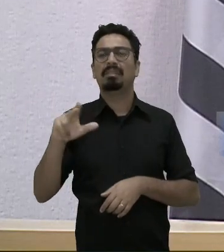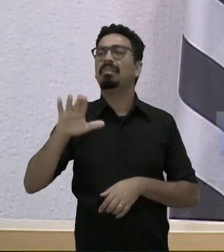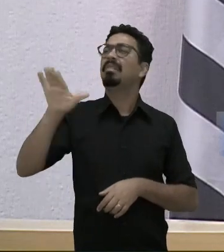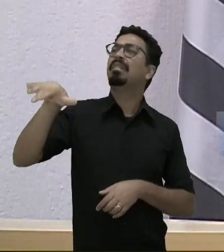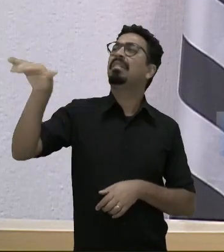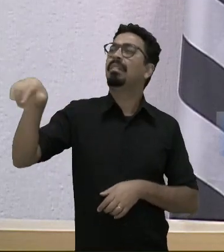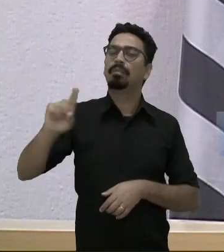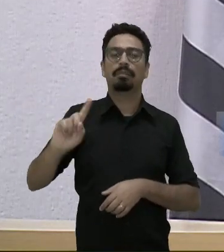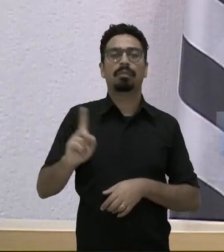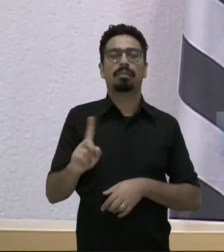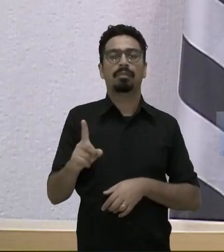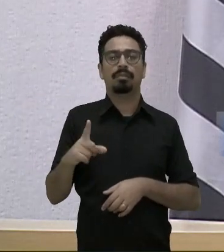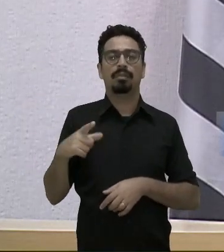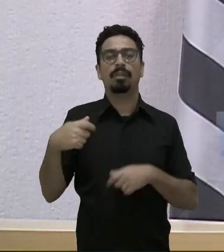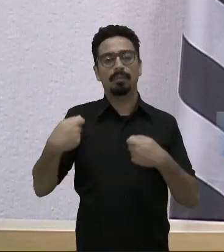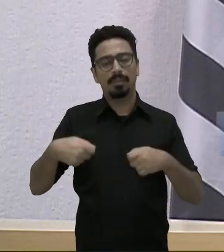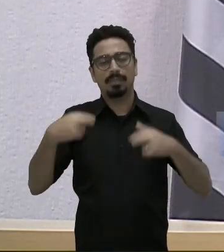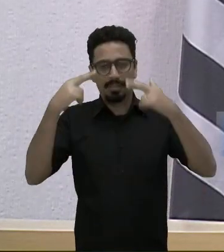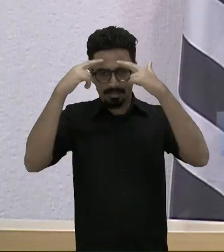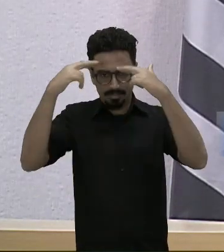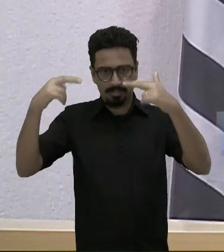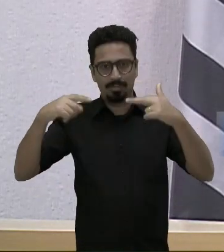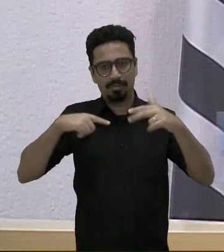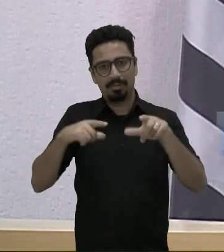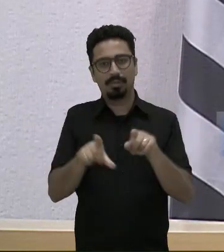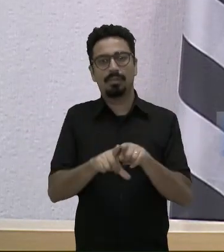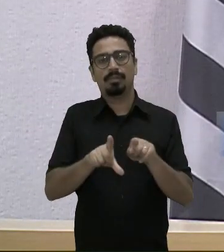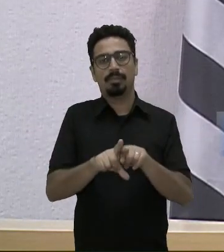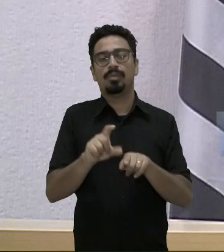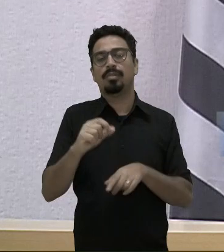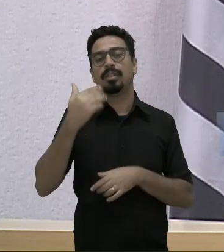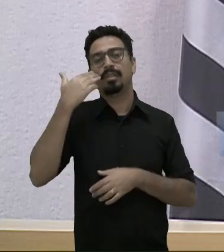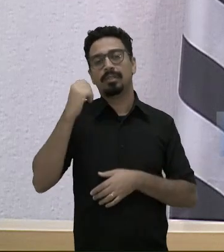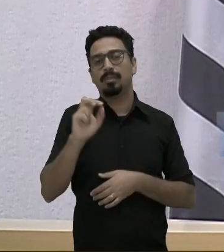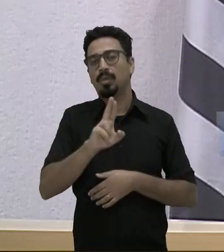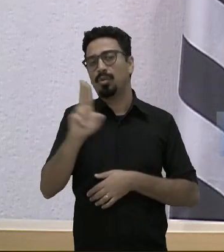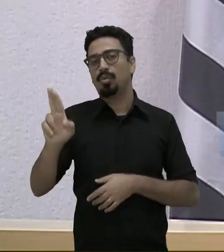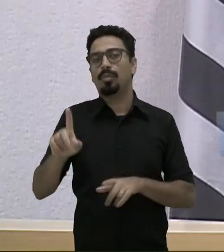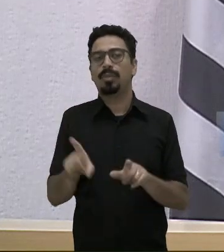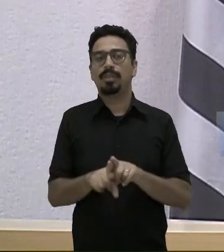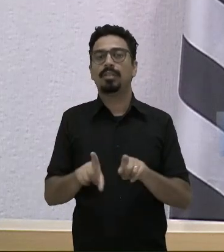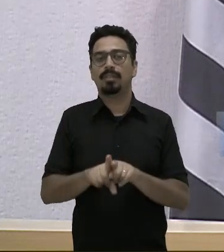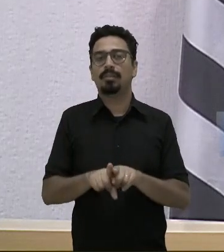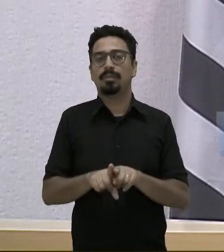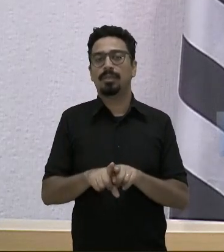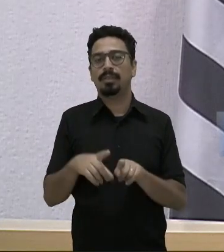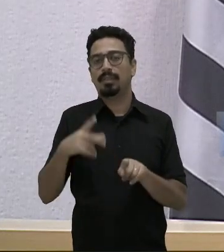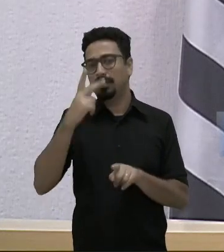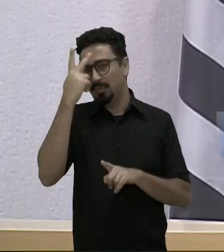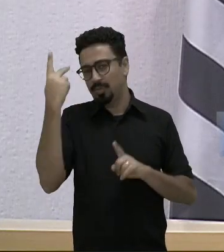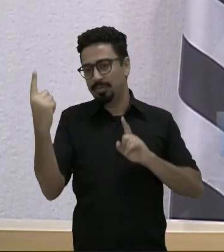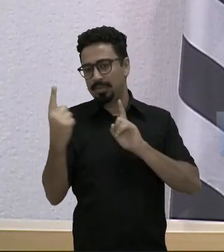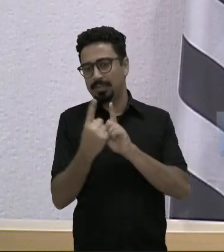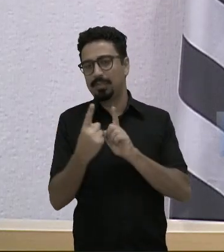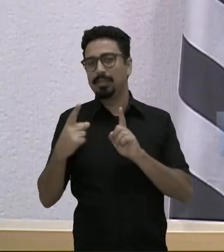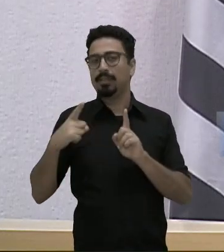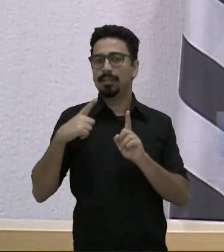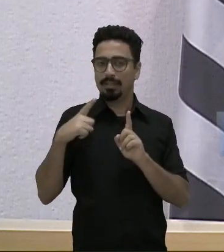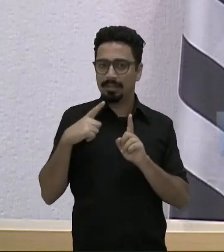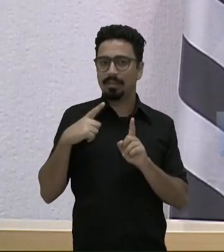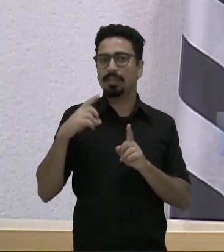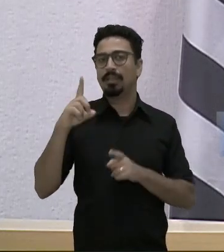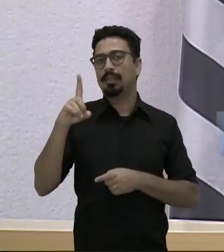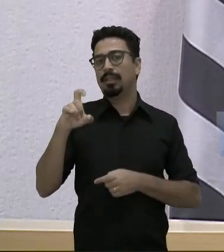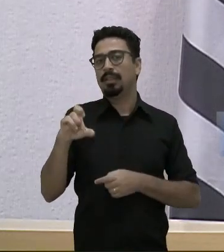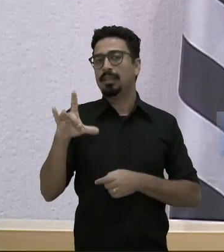é ei. Eu acho que o primeiro respeito e o reconhecimento é saber o nome da pessoa que está te atendendo. Da decoradora,